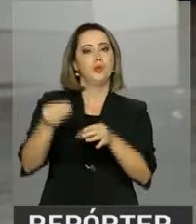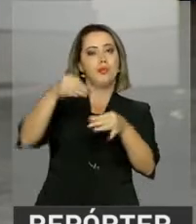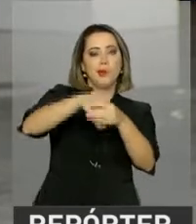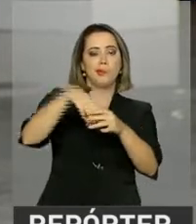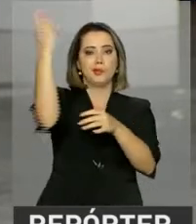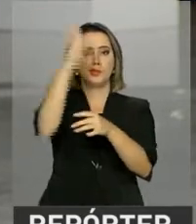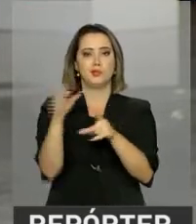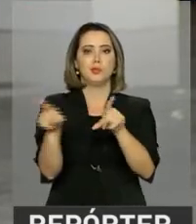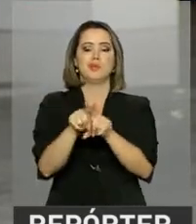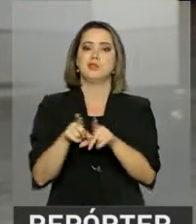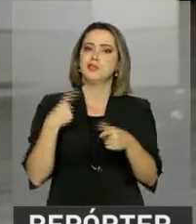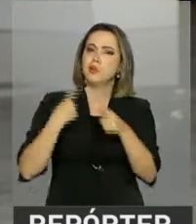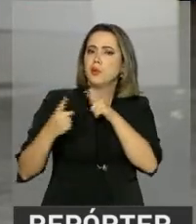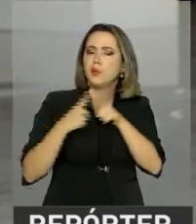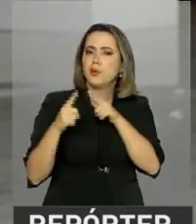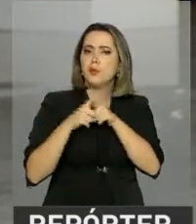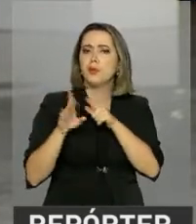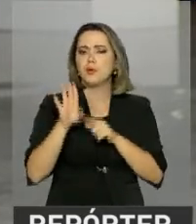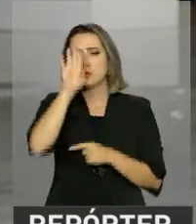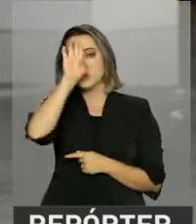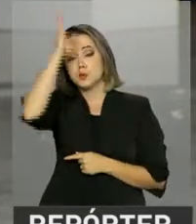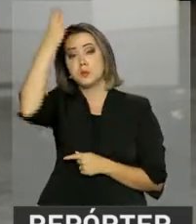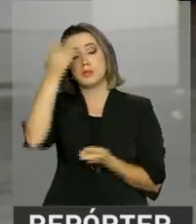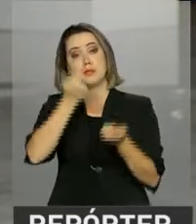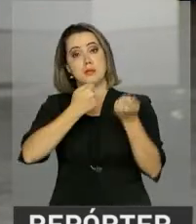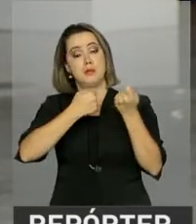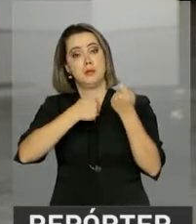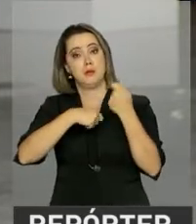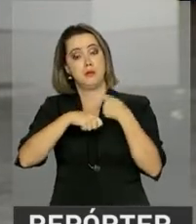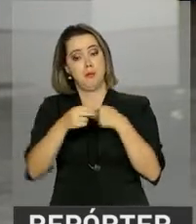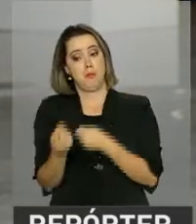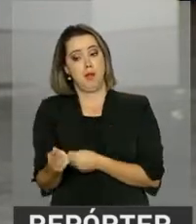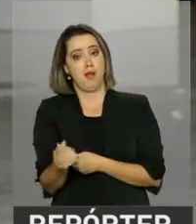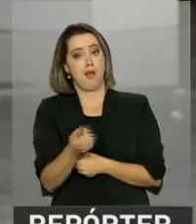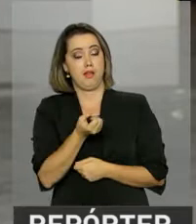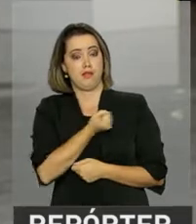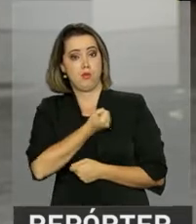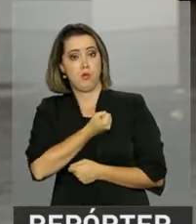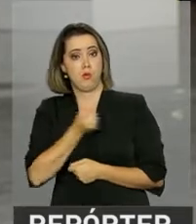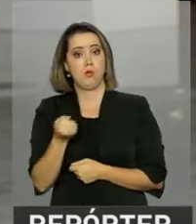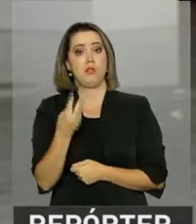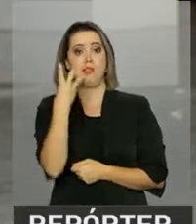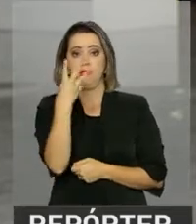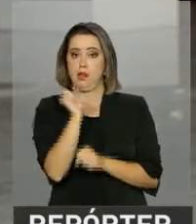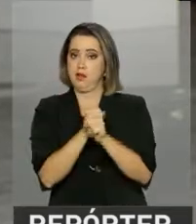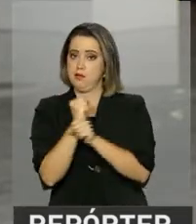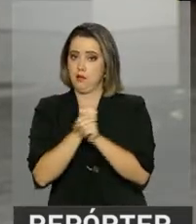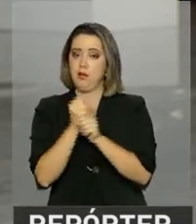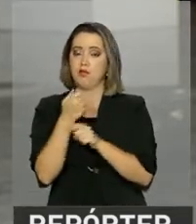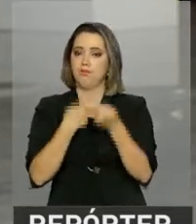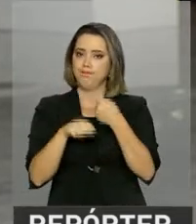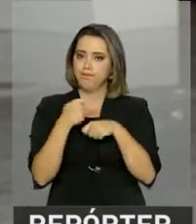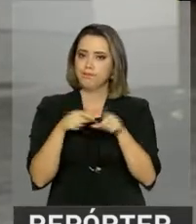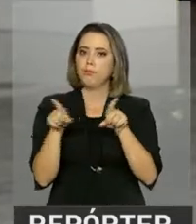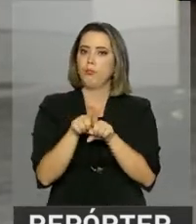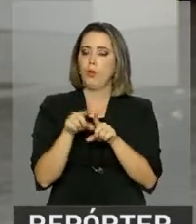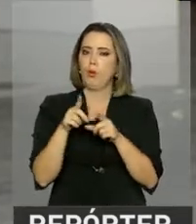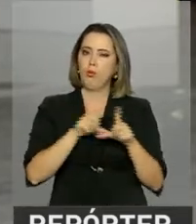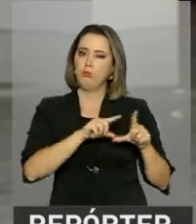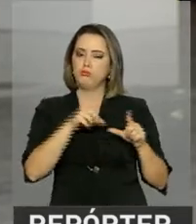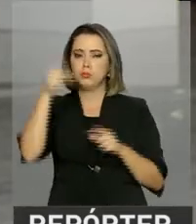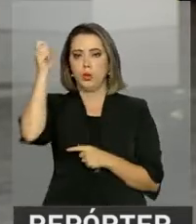um stress dos principais indicadores econômicos por um período de até exemplos em relação a choques